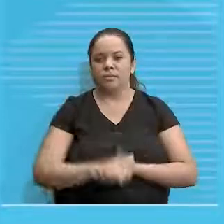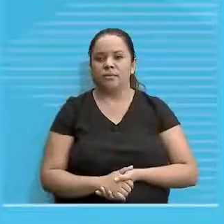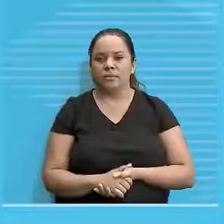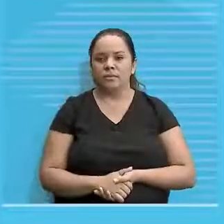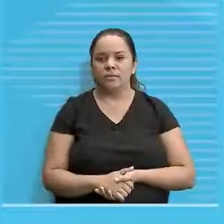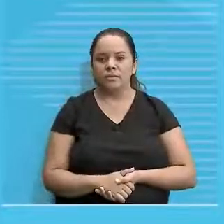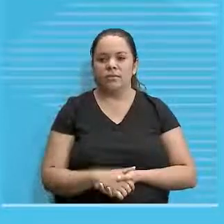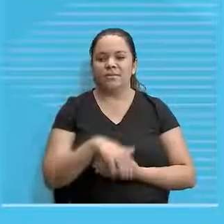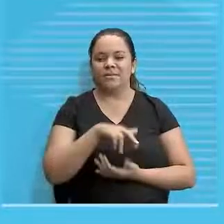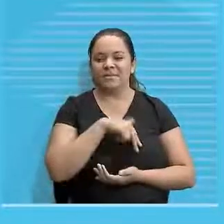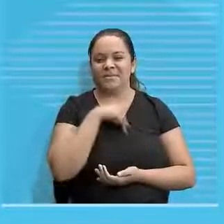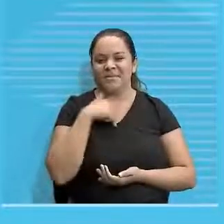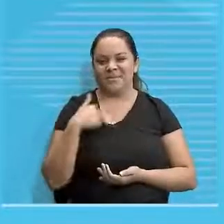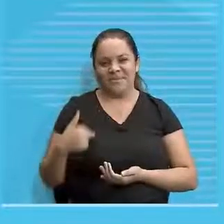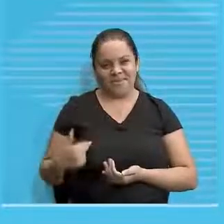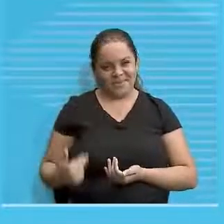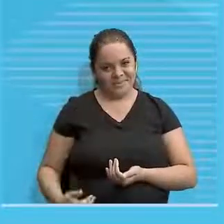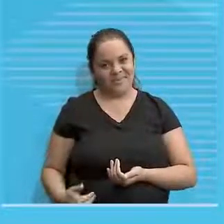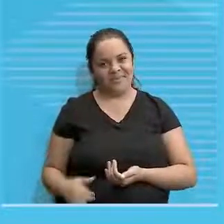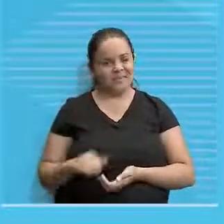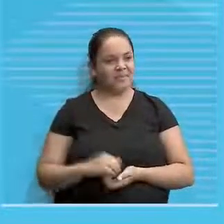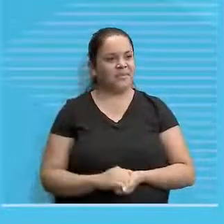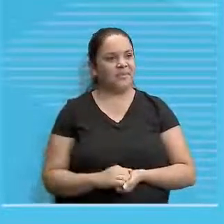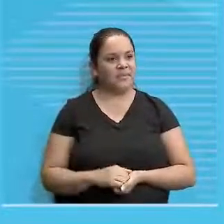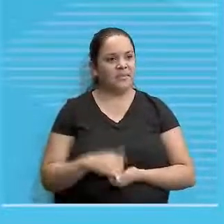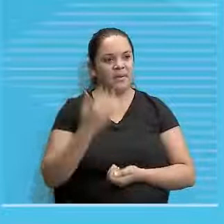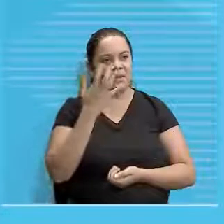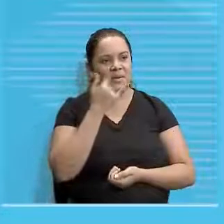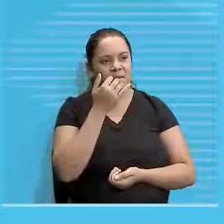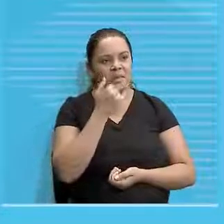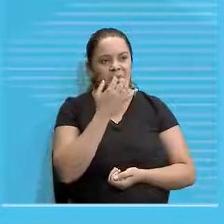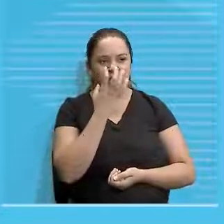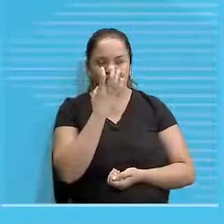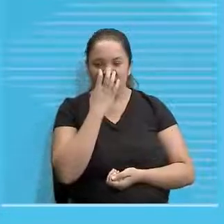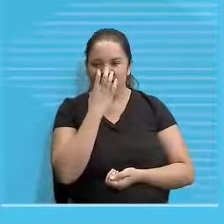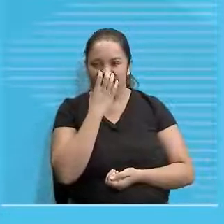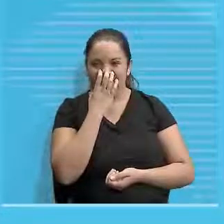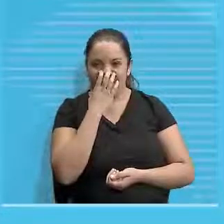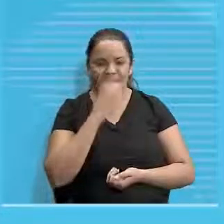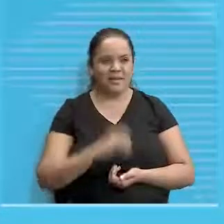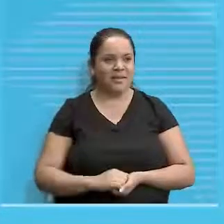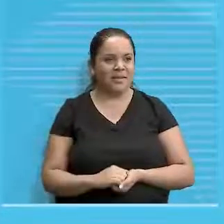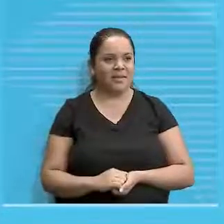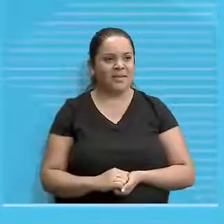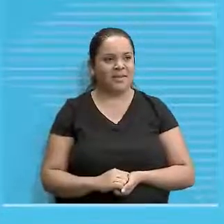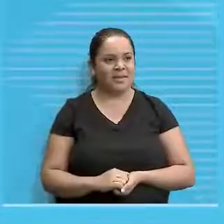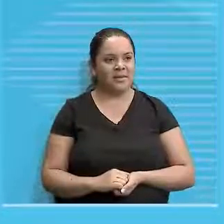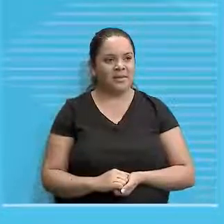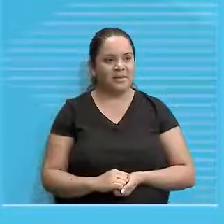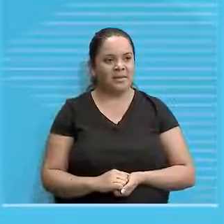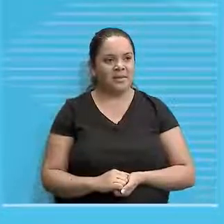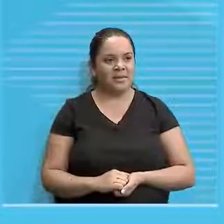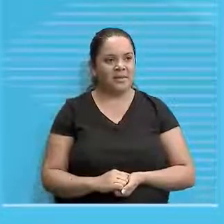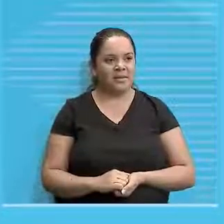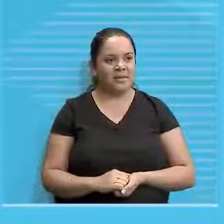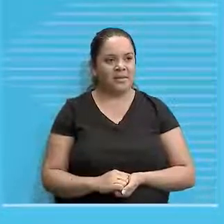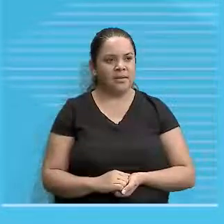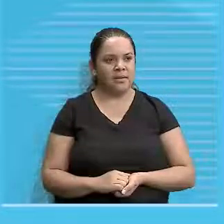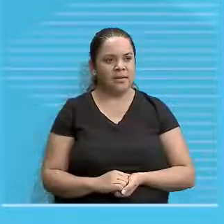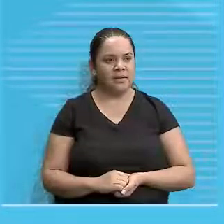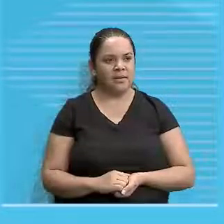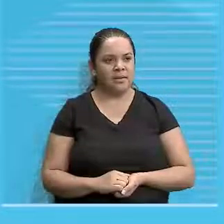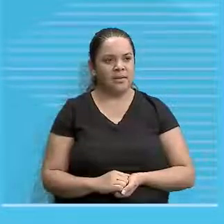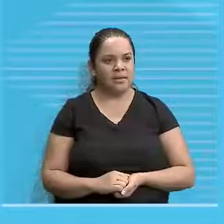cachorrinho. Então, ah, eu penso na Tailândia, a galera na Tailândia toma café, escorpião